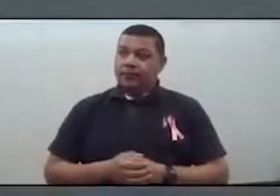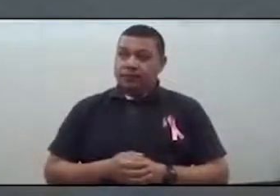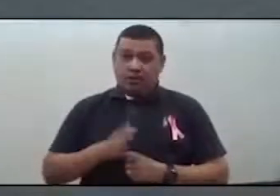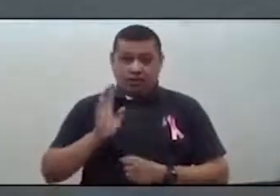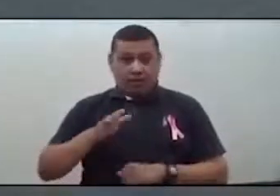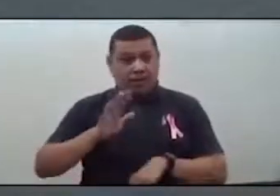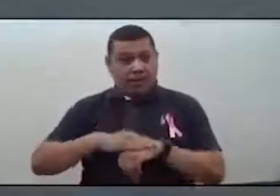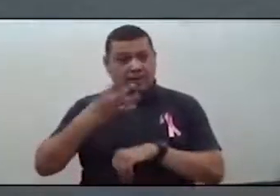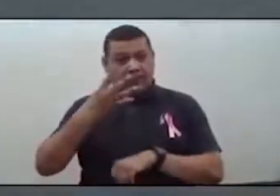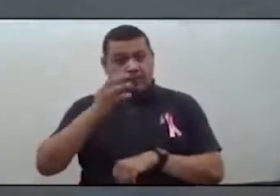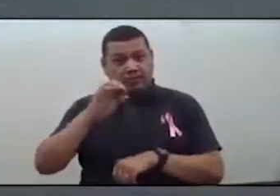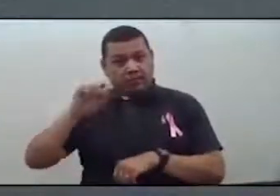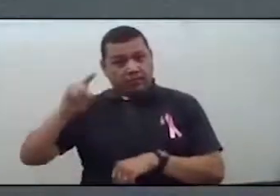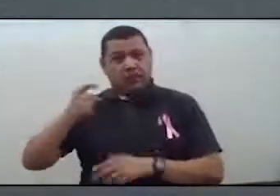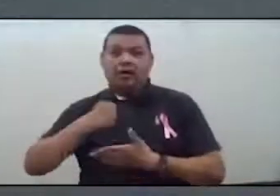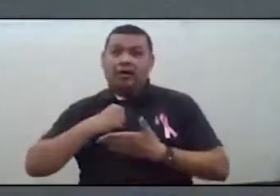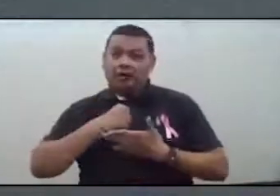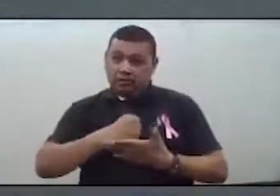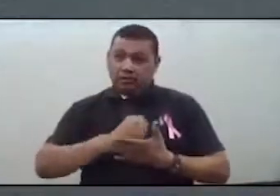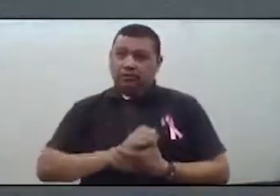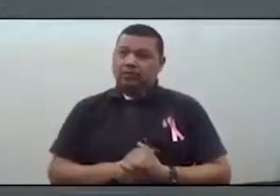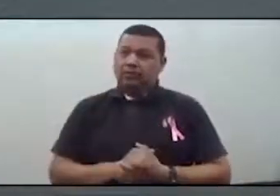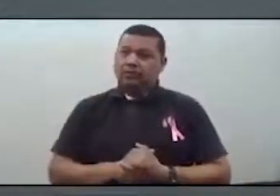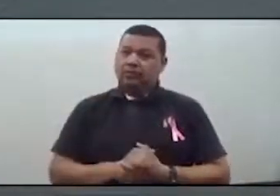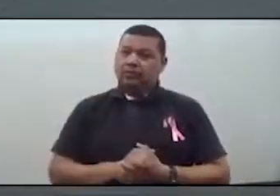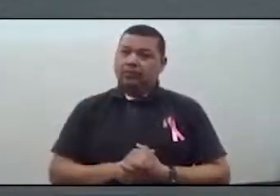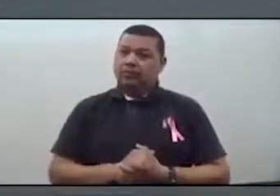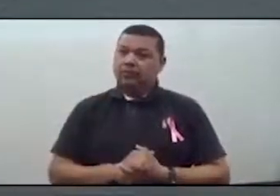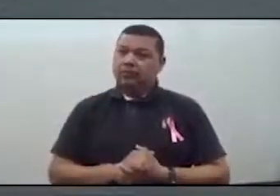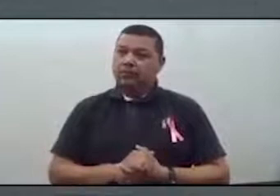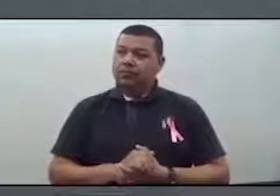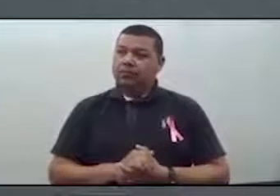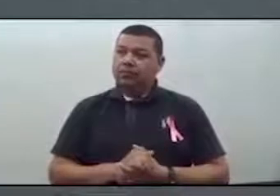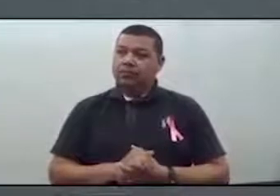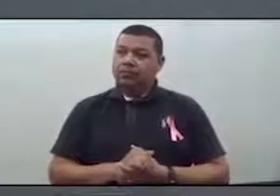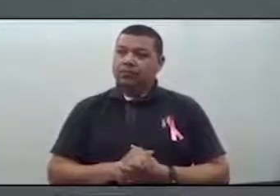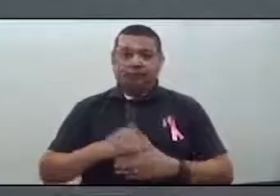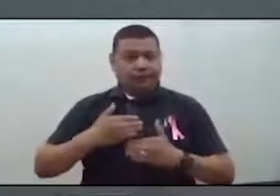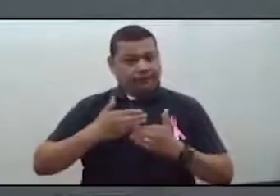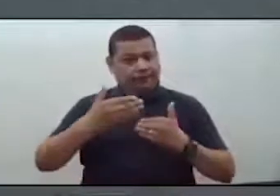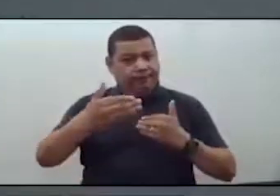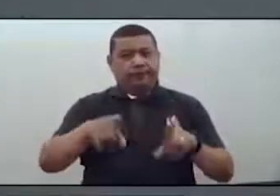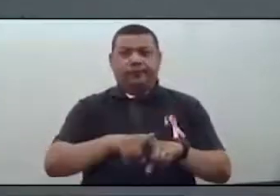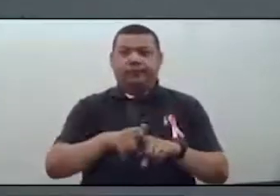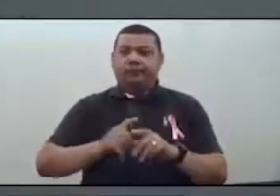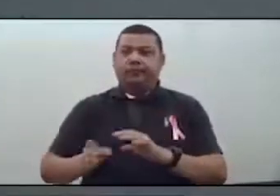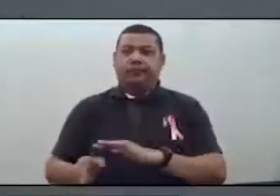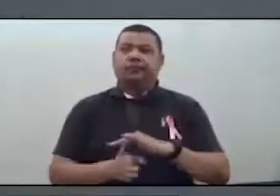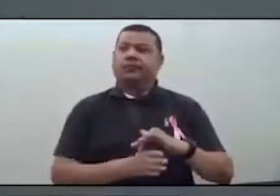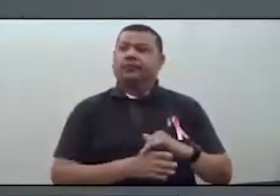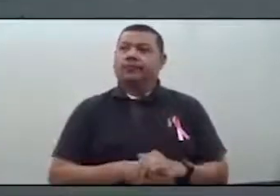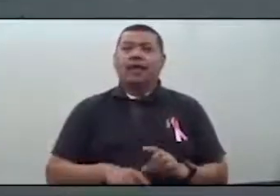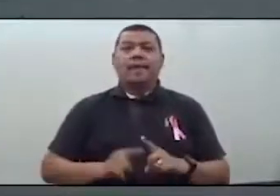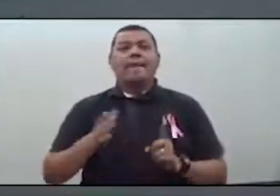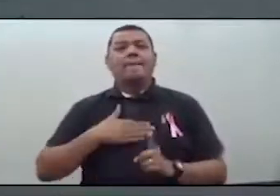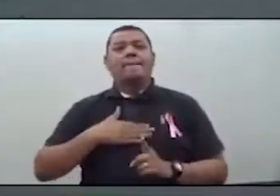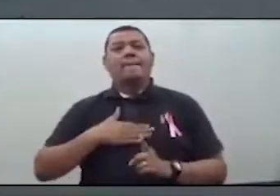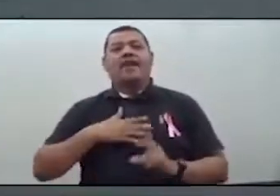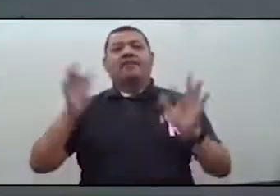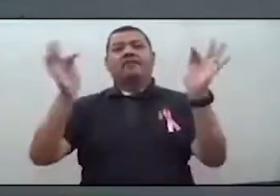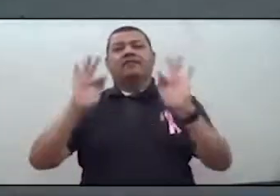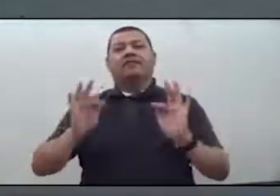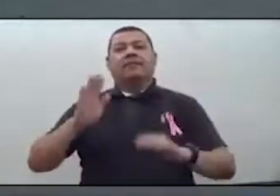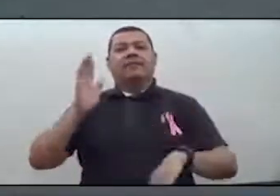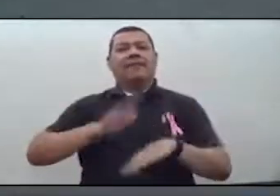R$400 mil que vai ajudar e eu tenho certeza que a indústria e comércio vai avançar também. Mas a minha grande felicidade é a Secretaria